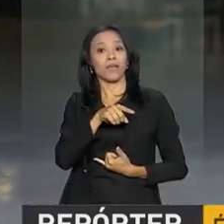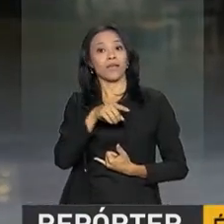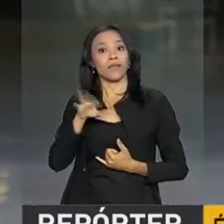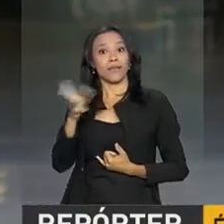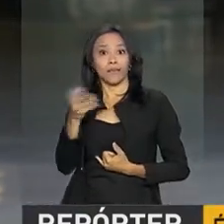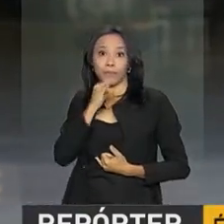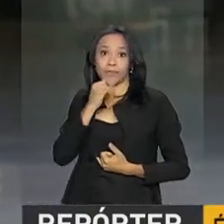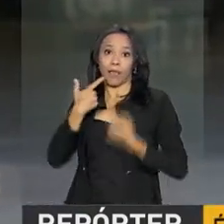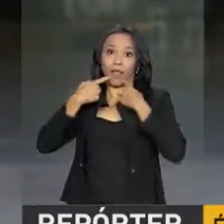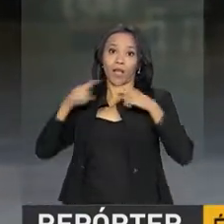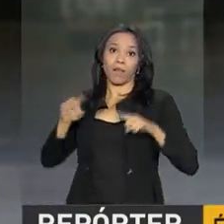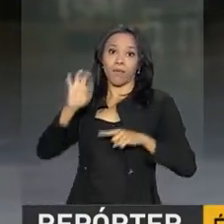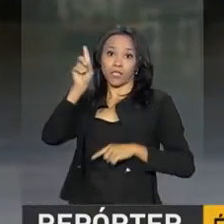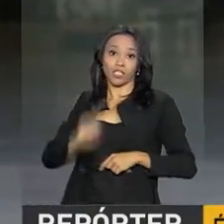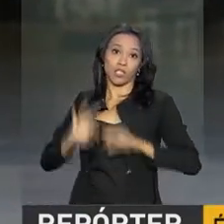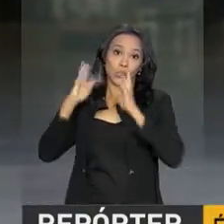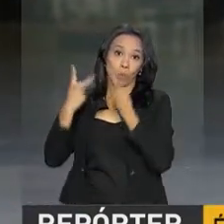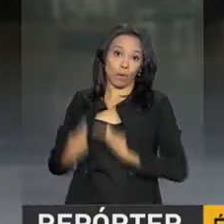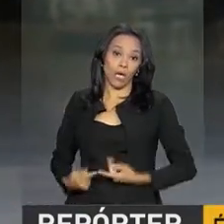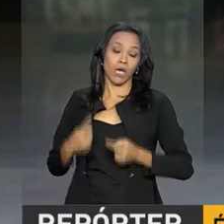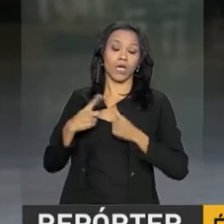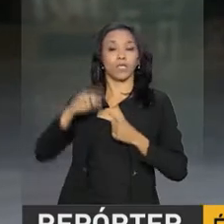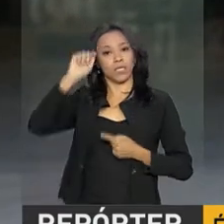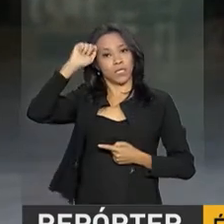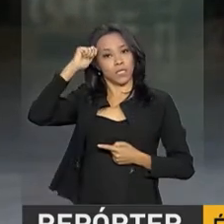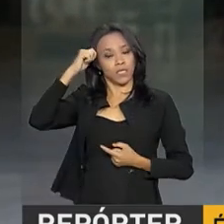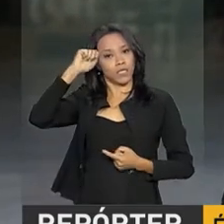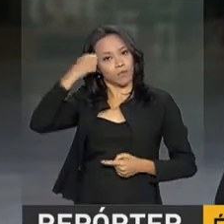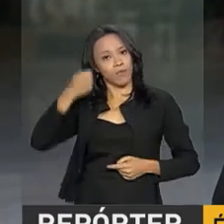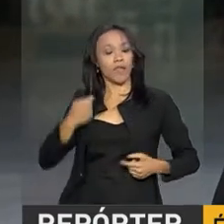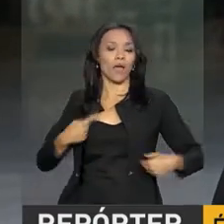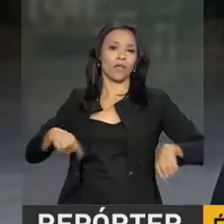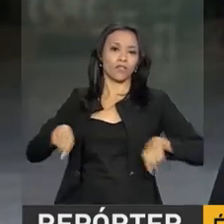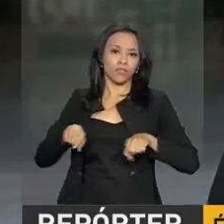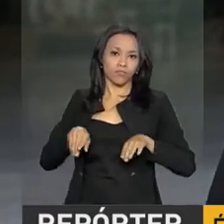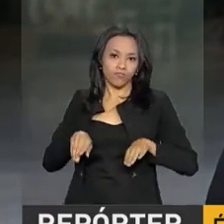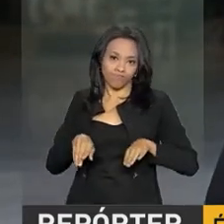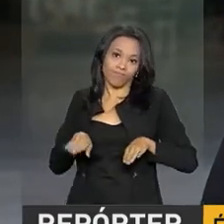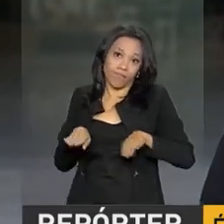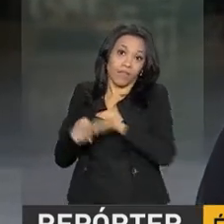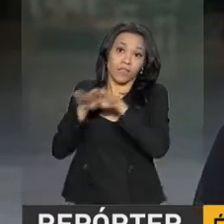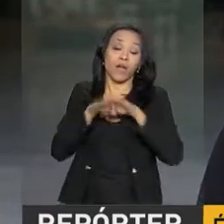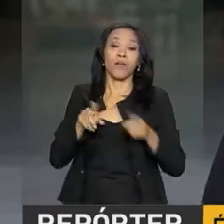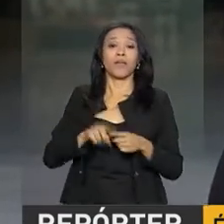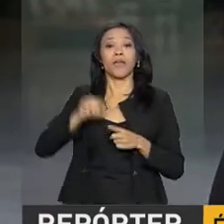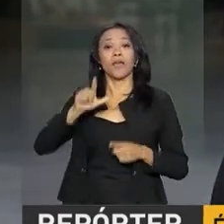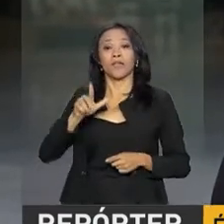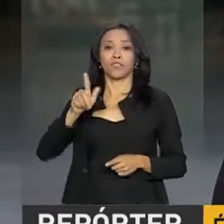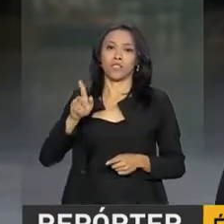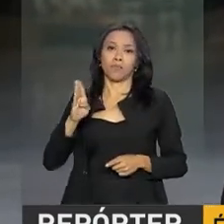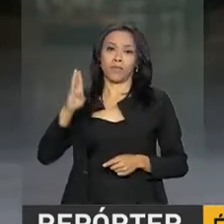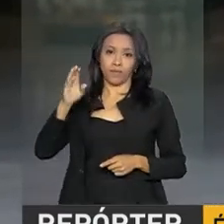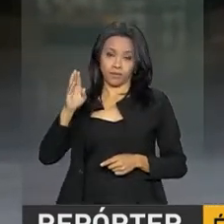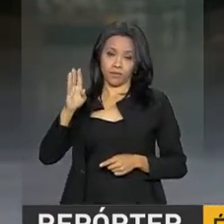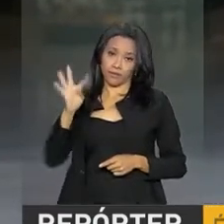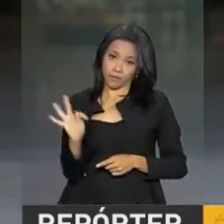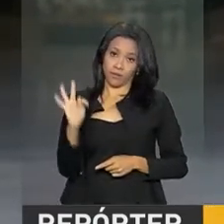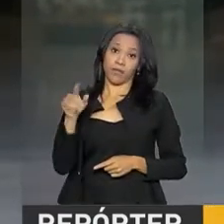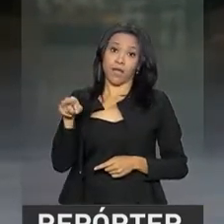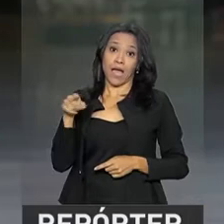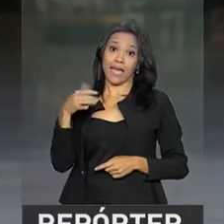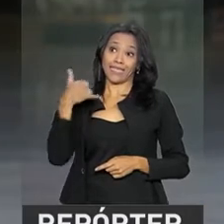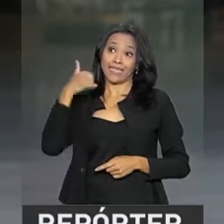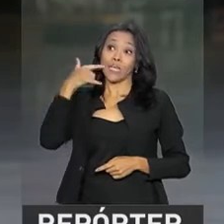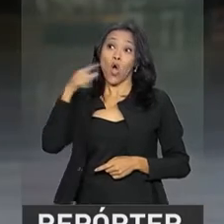e por exemplo igualdade racial a comunidade lgbt então ao invés de orientar essa pessoa pra desligar